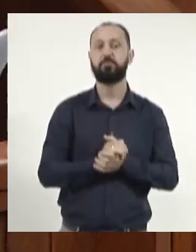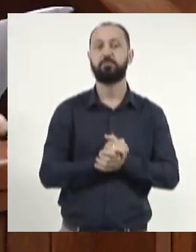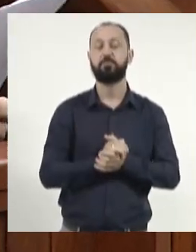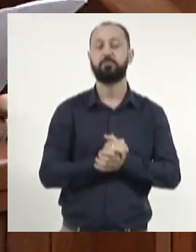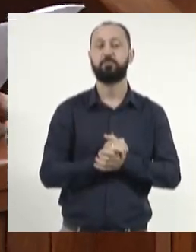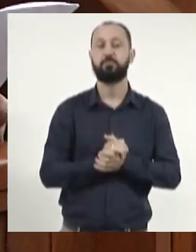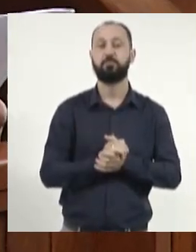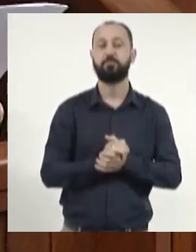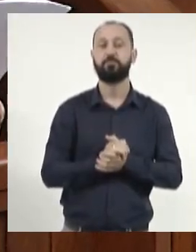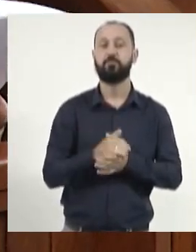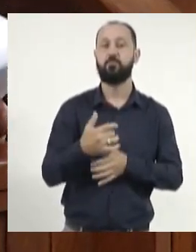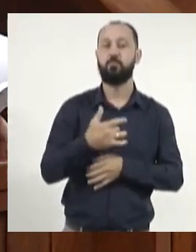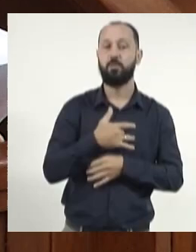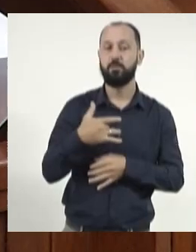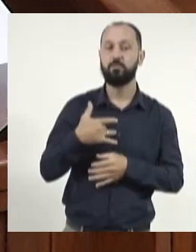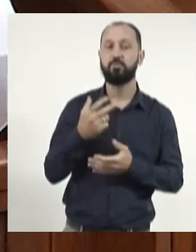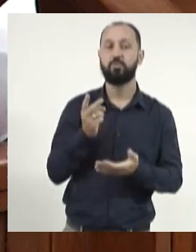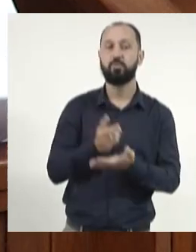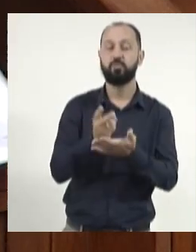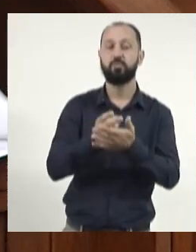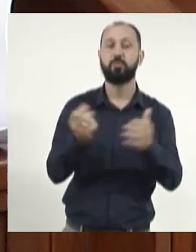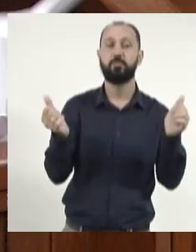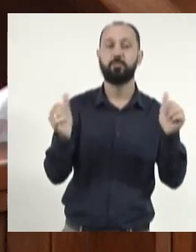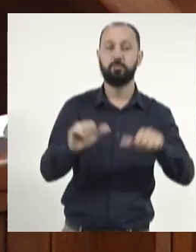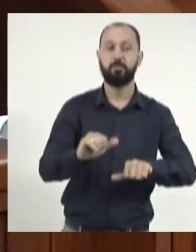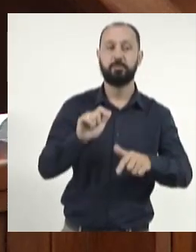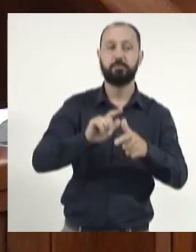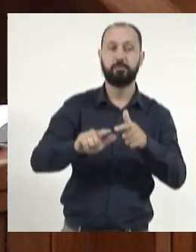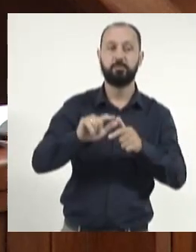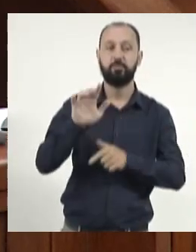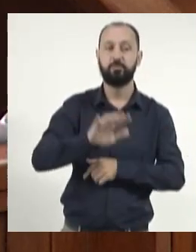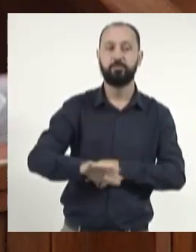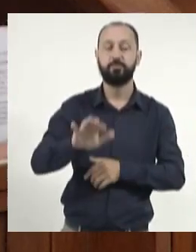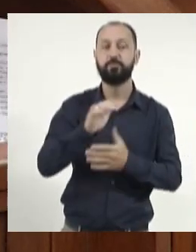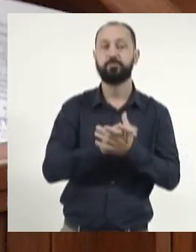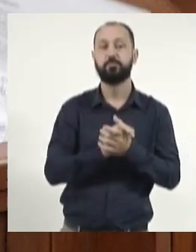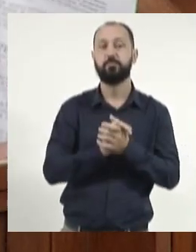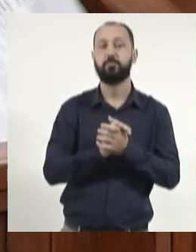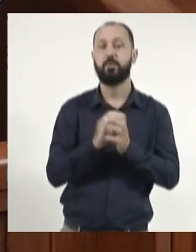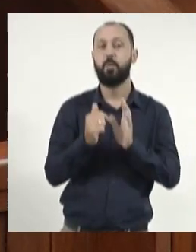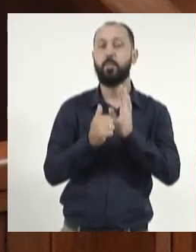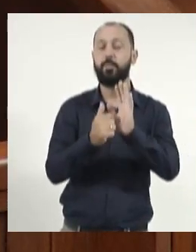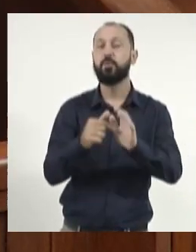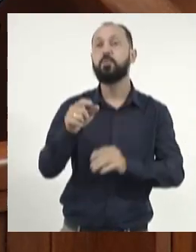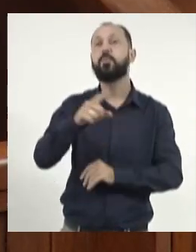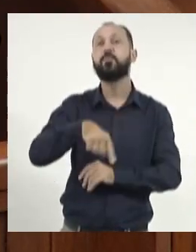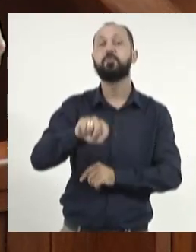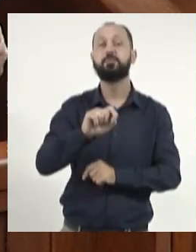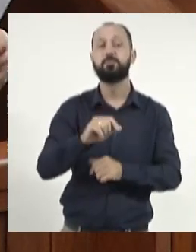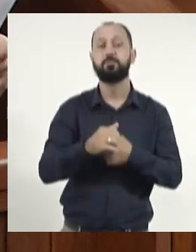a saúde permanece esse caos. E aí eu trago para vocês aqui,